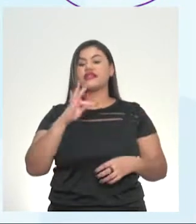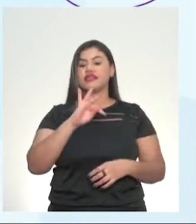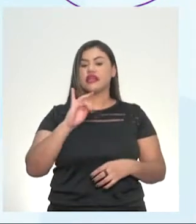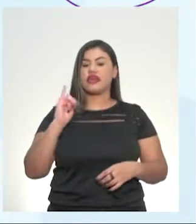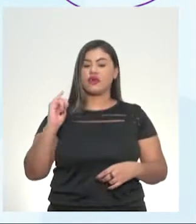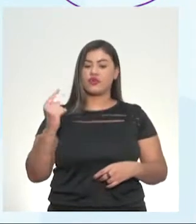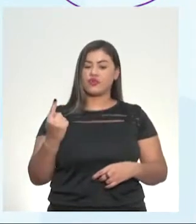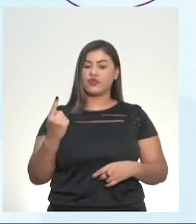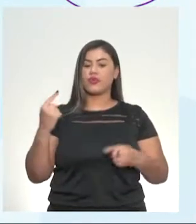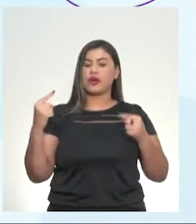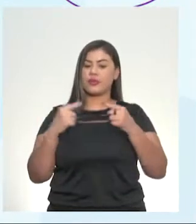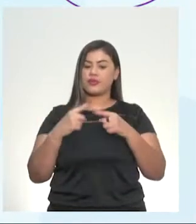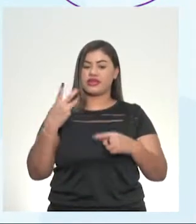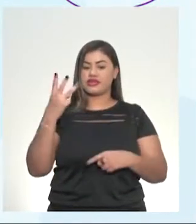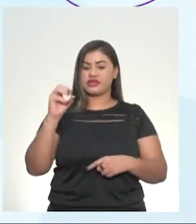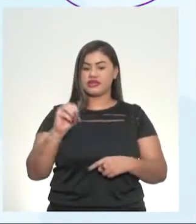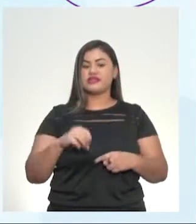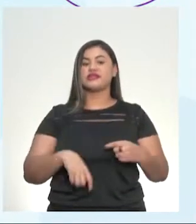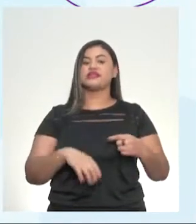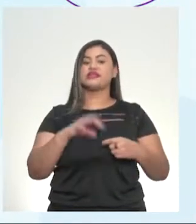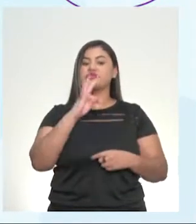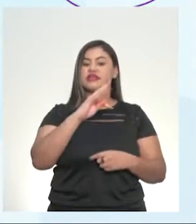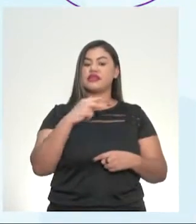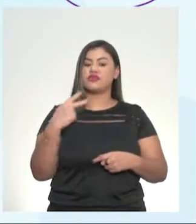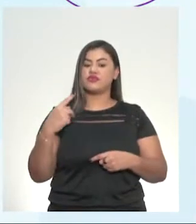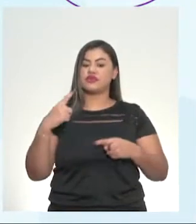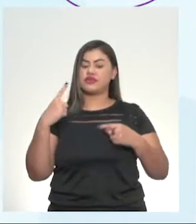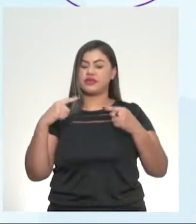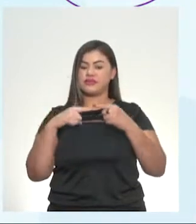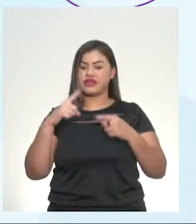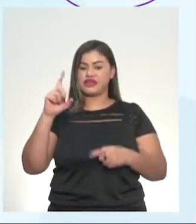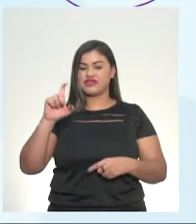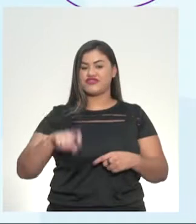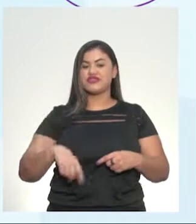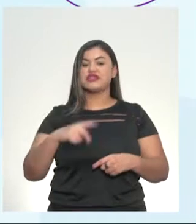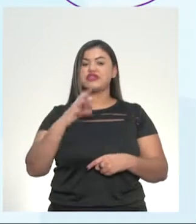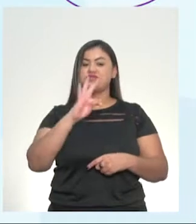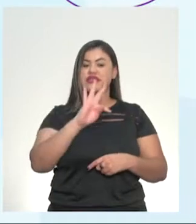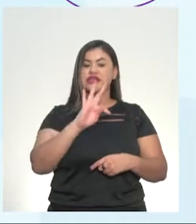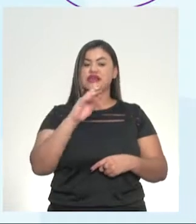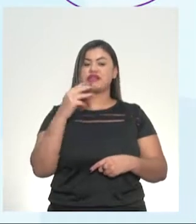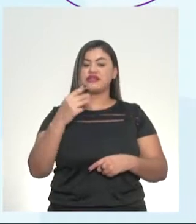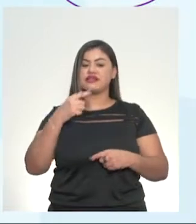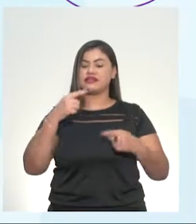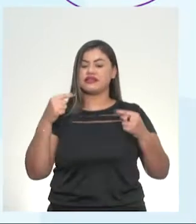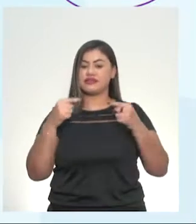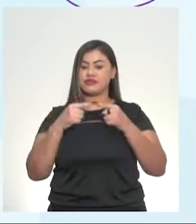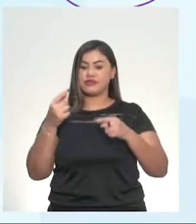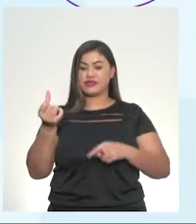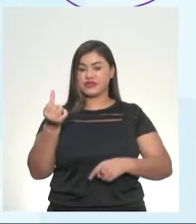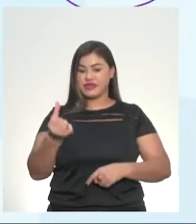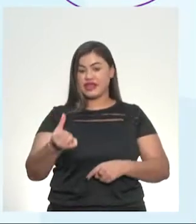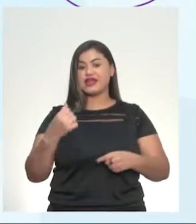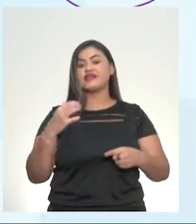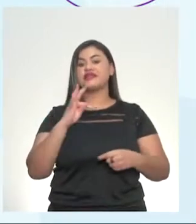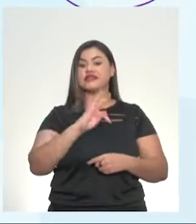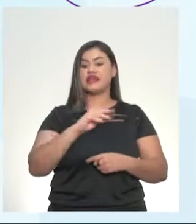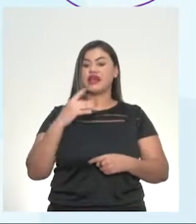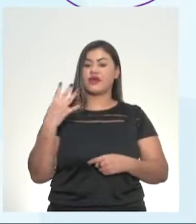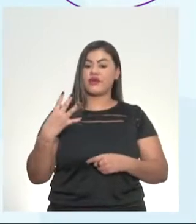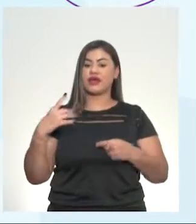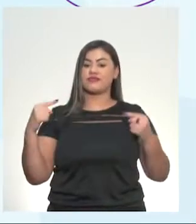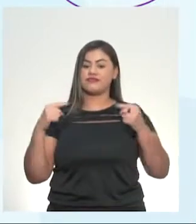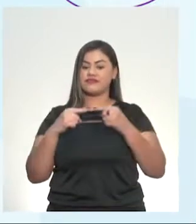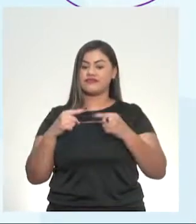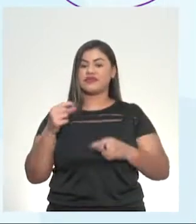o T2, que é o X, o T3, que é o 6, e o T4, que é o 3. Mas a gente sabe que